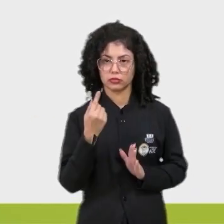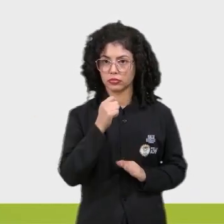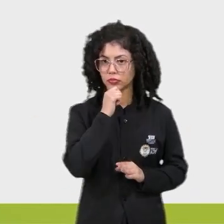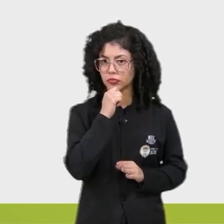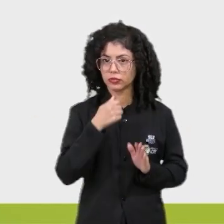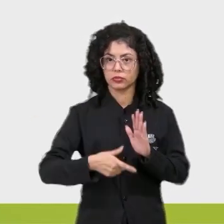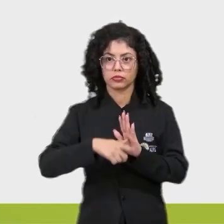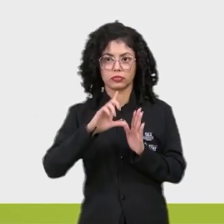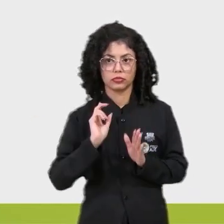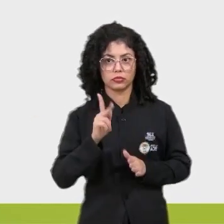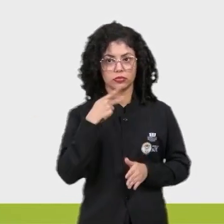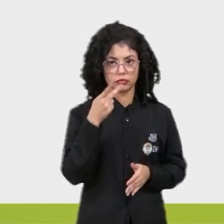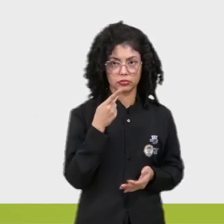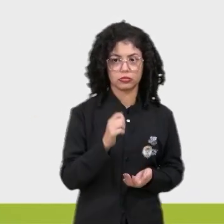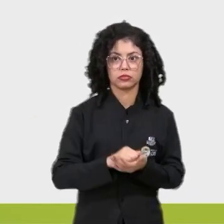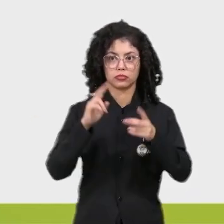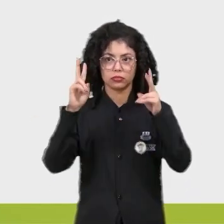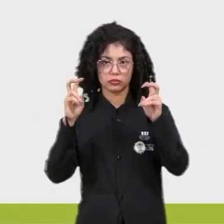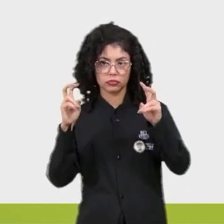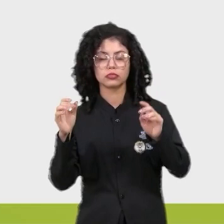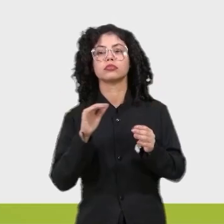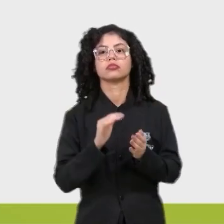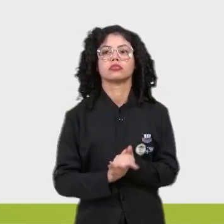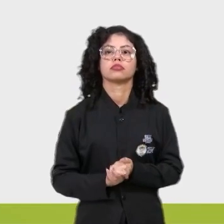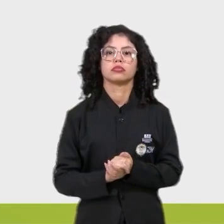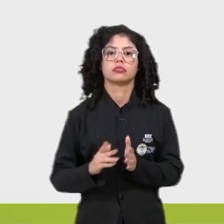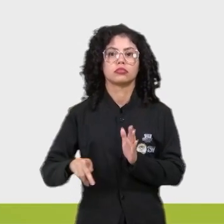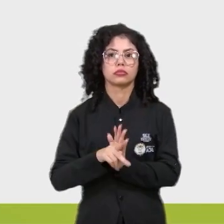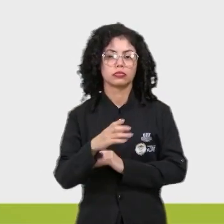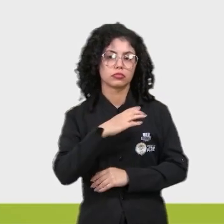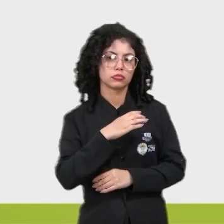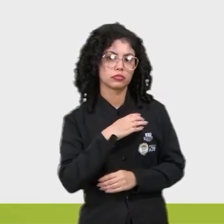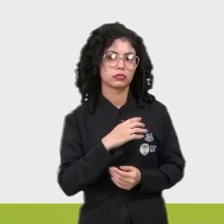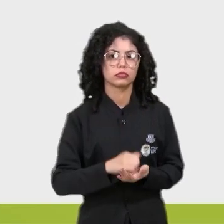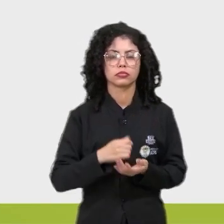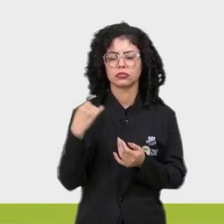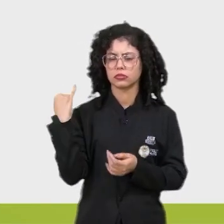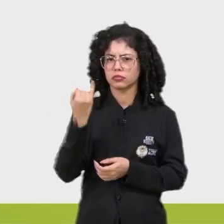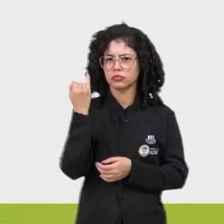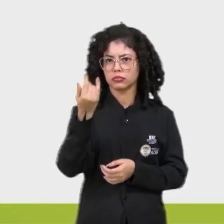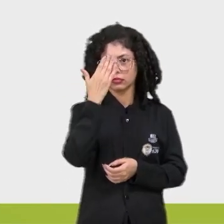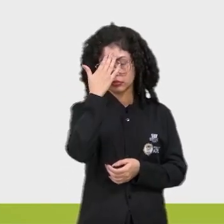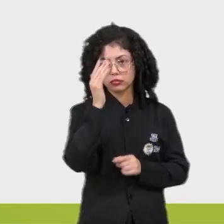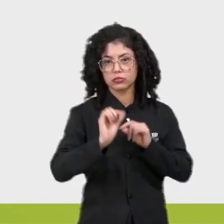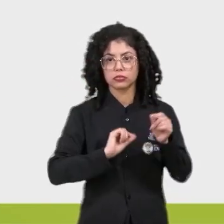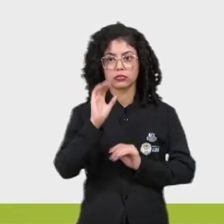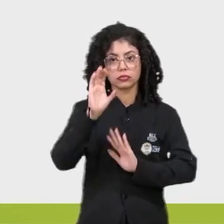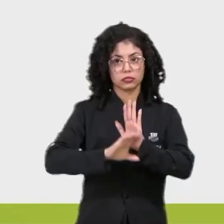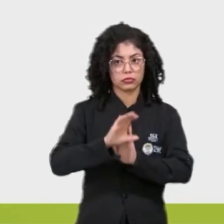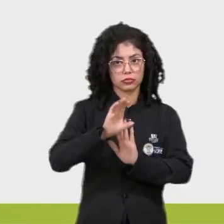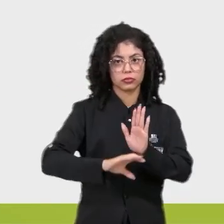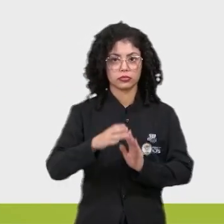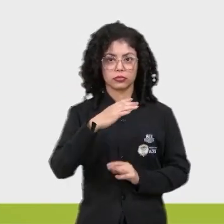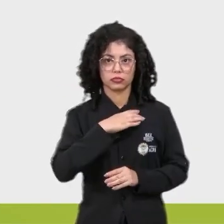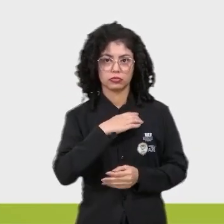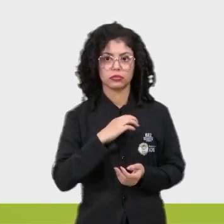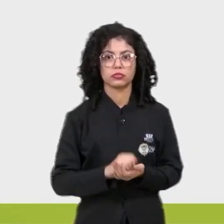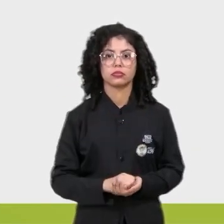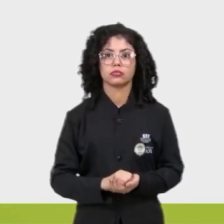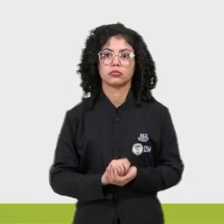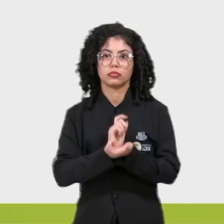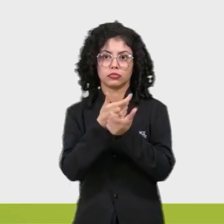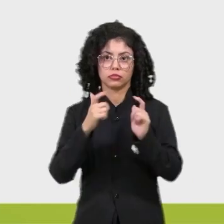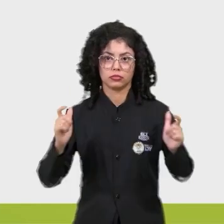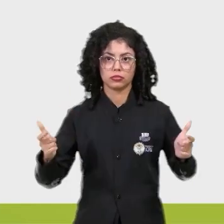Primeiramente, antes de falar a respeito da hierarquia das cidades, é importante entender o conceito de cidade. Então,